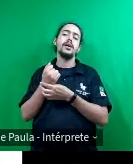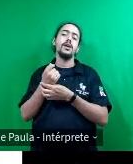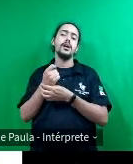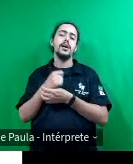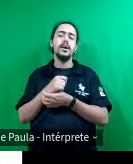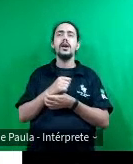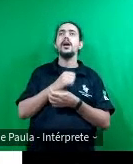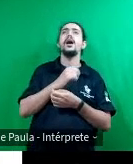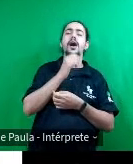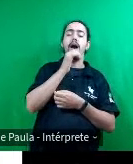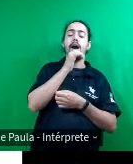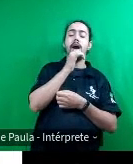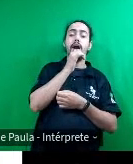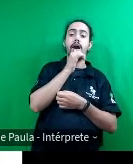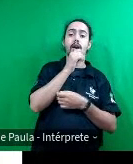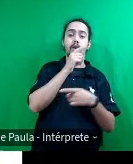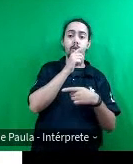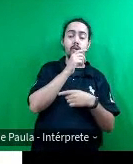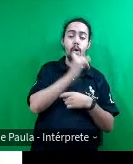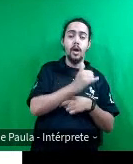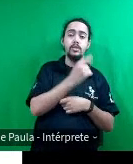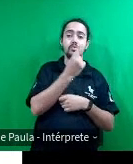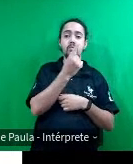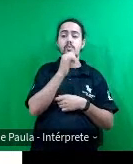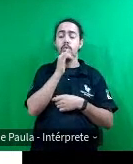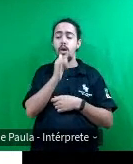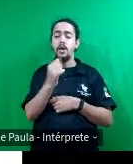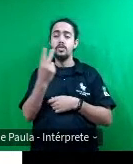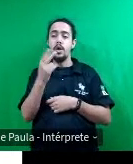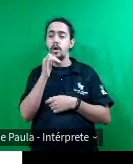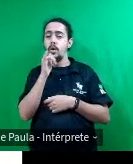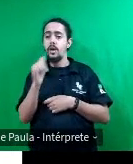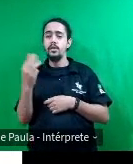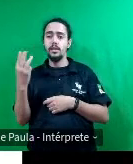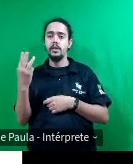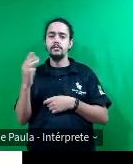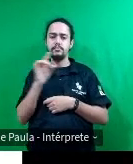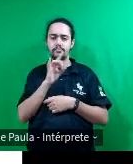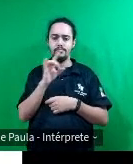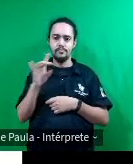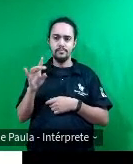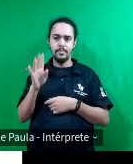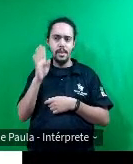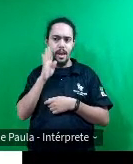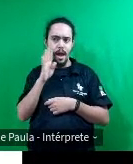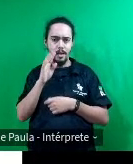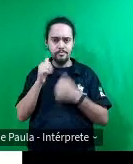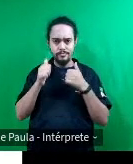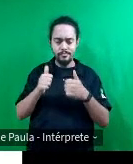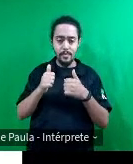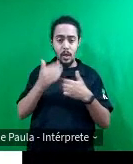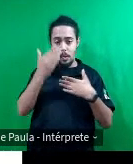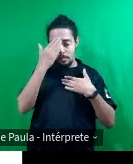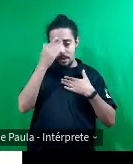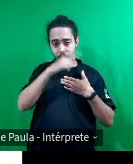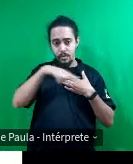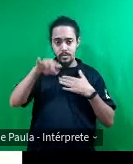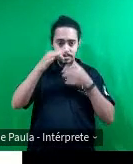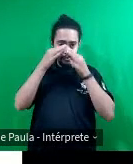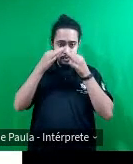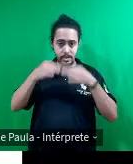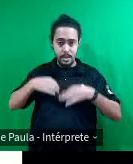N, e assim sucessivamente. Entenderam? Bacana? Joia, pessoal? Então, obrigado pela atenção. Esse